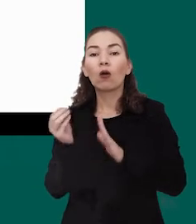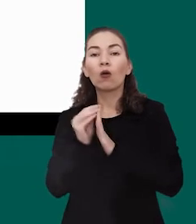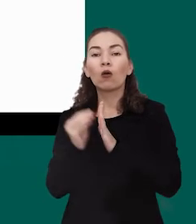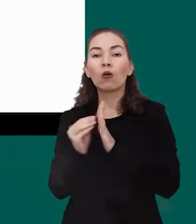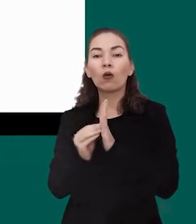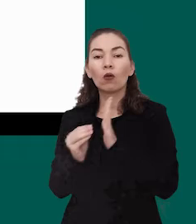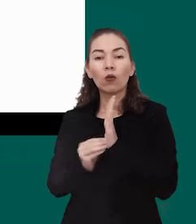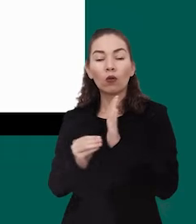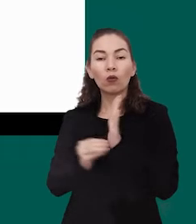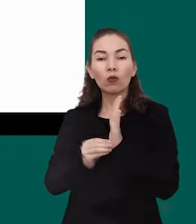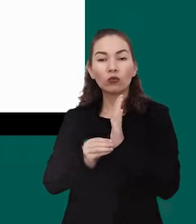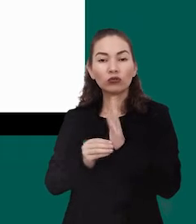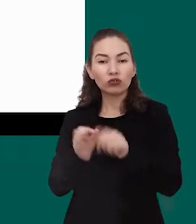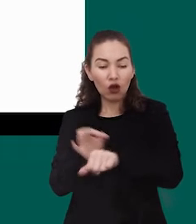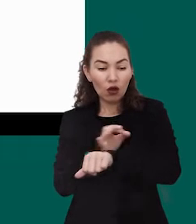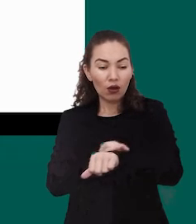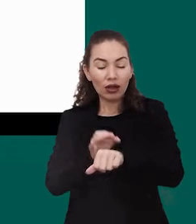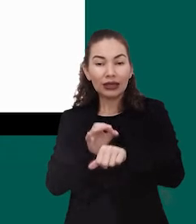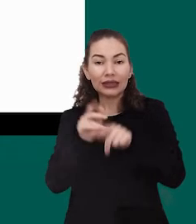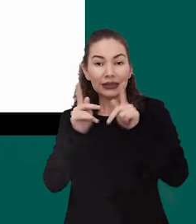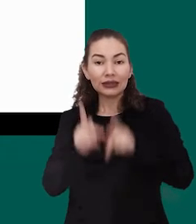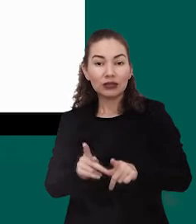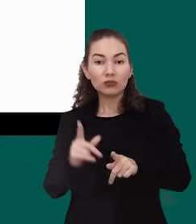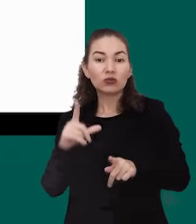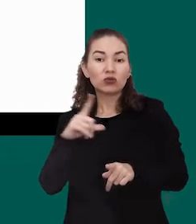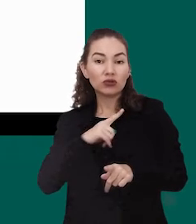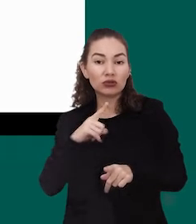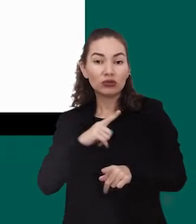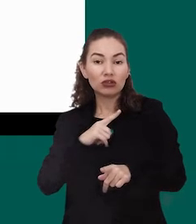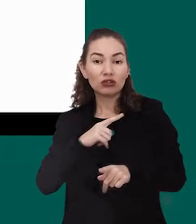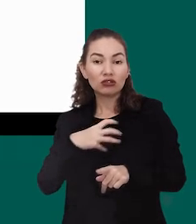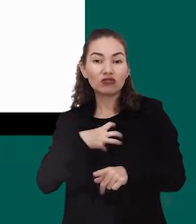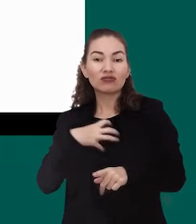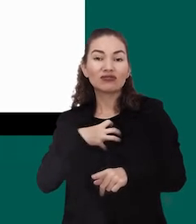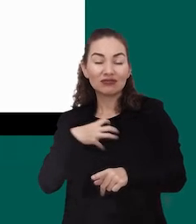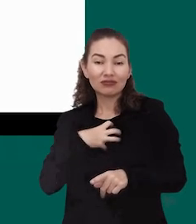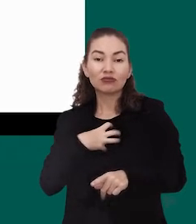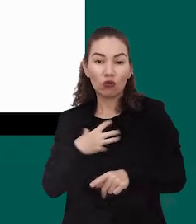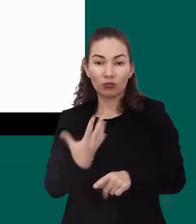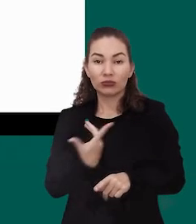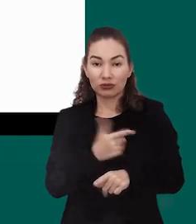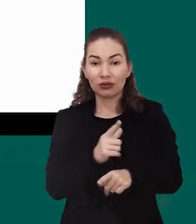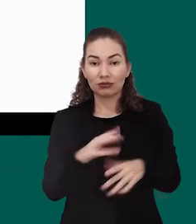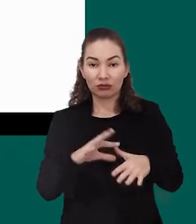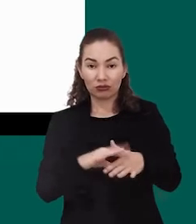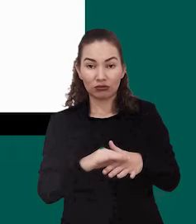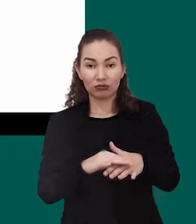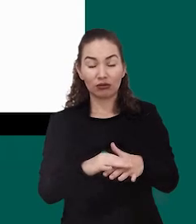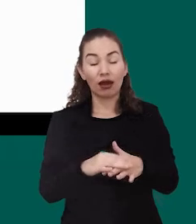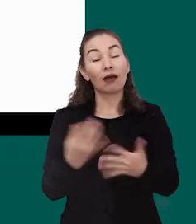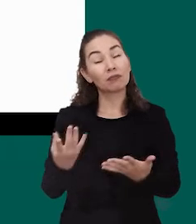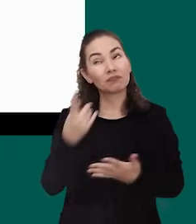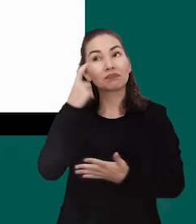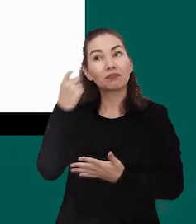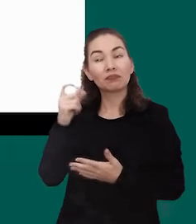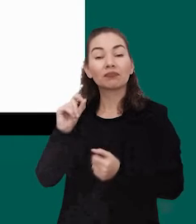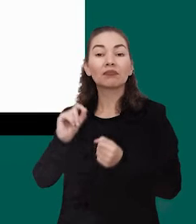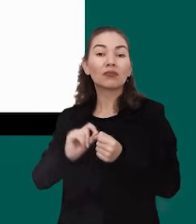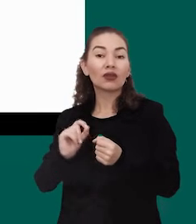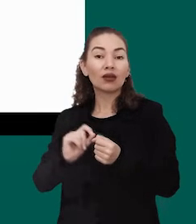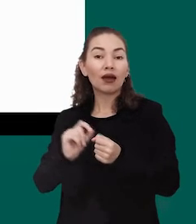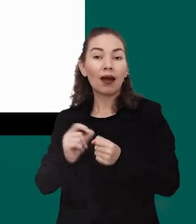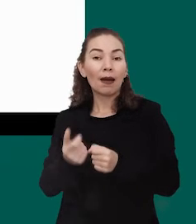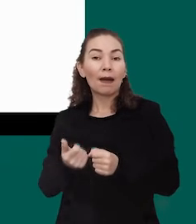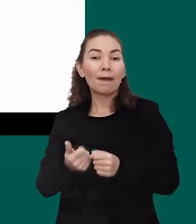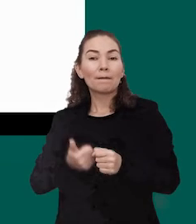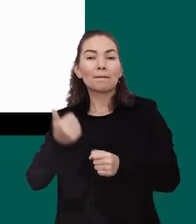dessas pústulas, né, dos indivíduos que manifestavam sintomas da cowpox. É interessante que o Jenner vai aplicar as primeiras doses